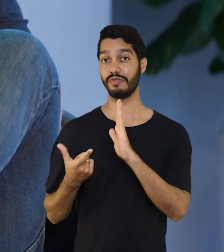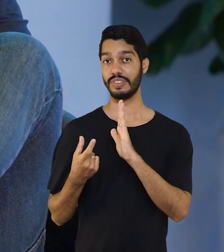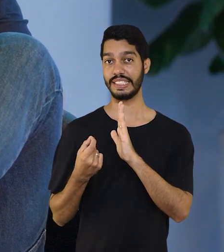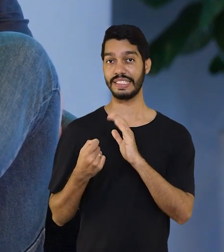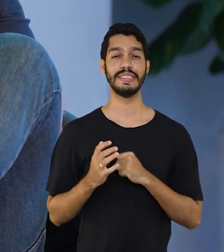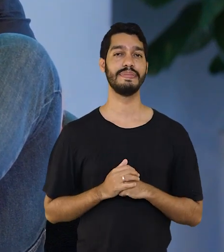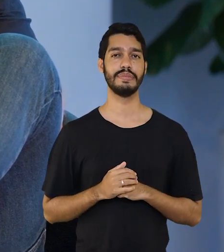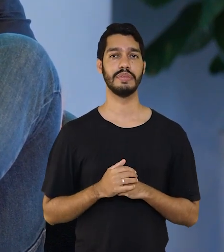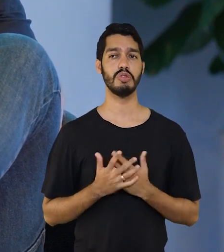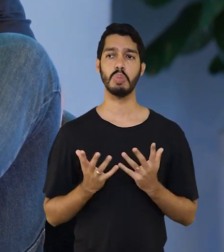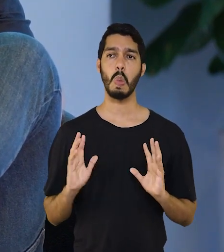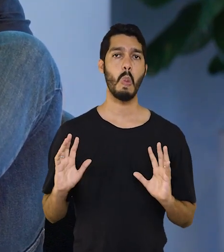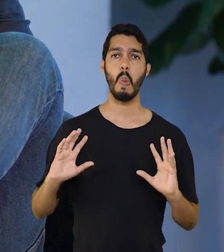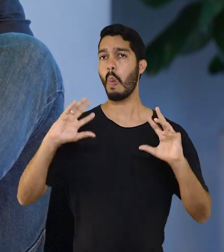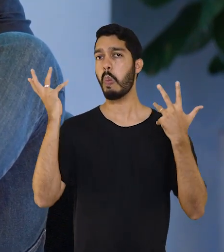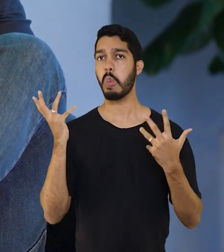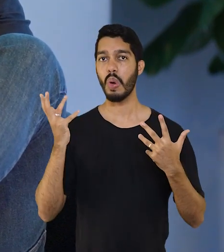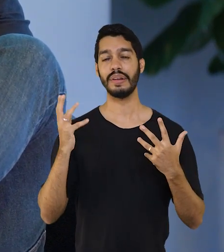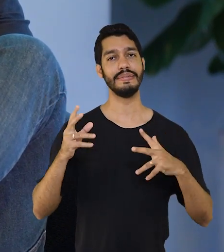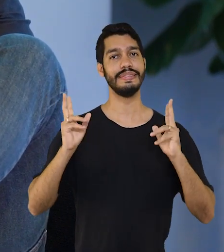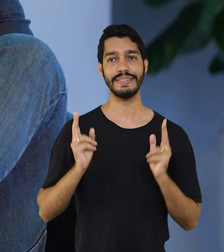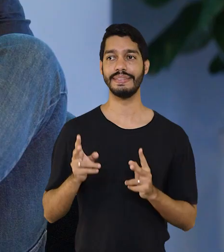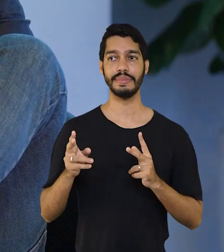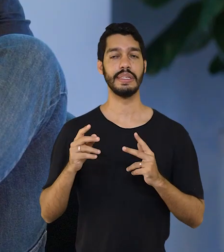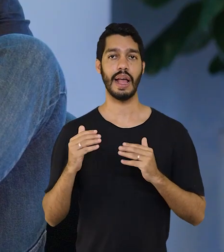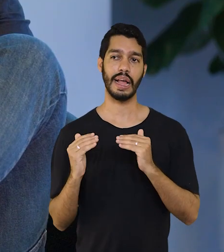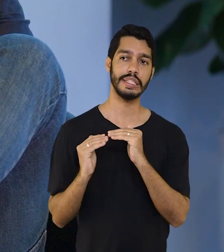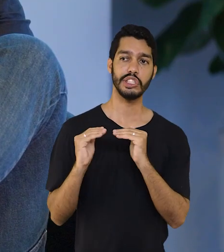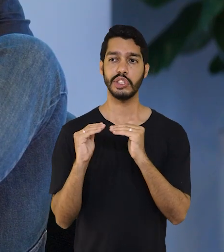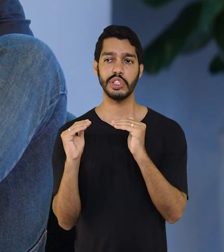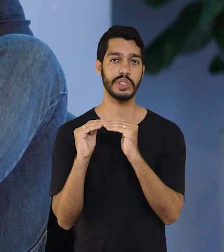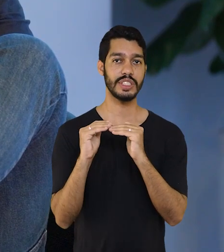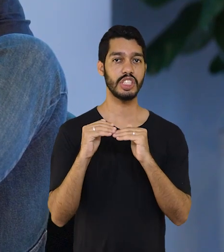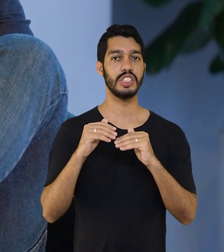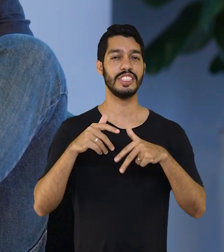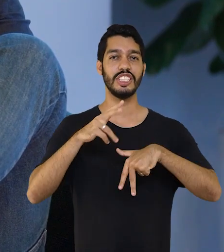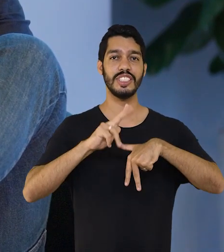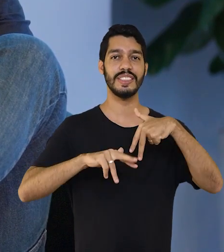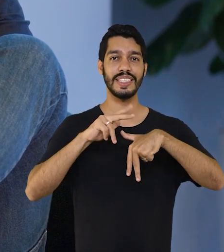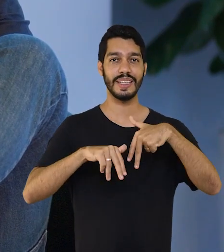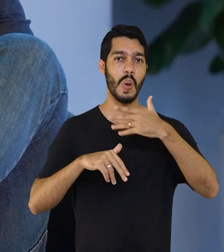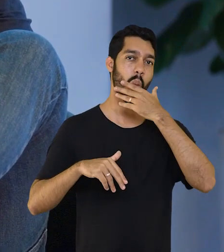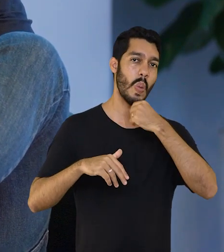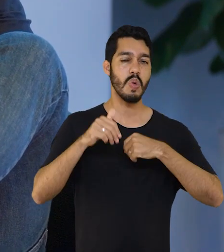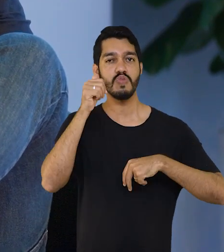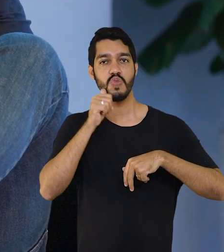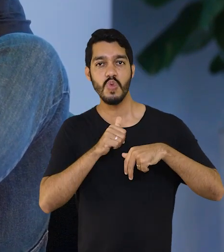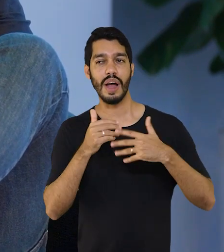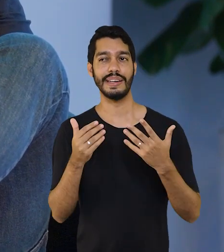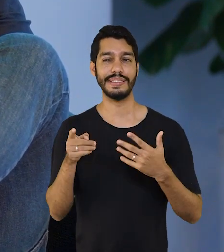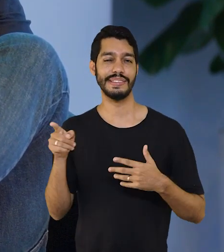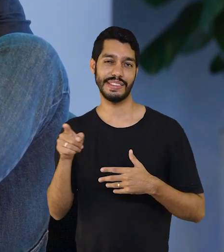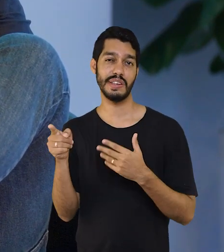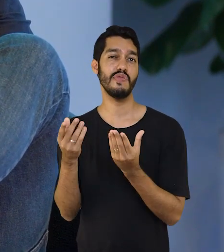de 20 ali, existia todo um debate de equidade de gênero nos Estados Unidos. As